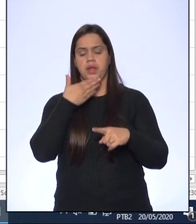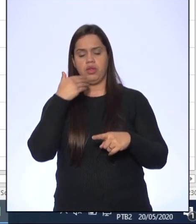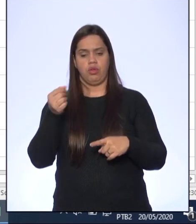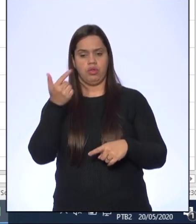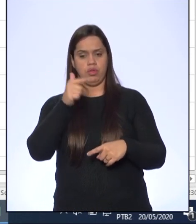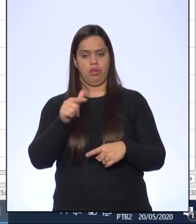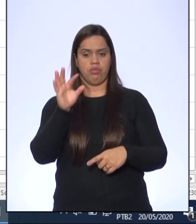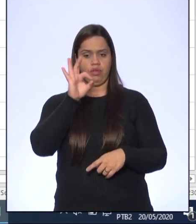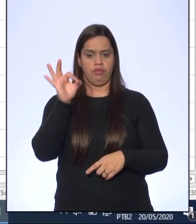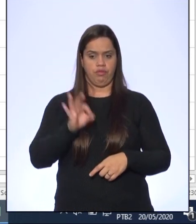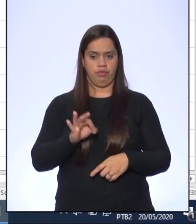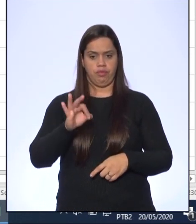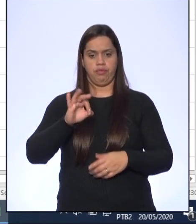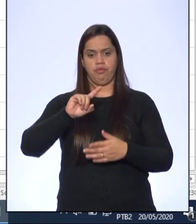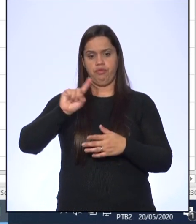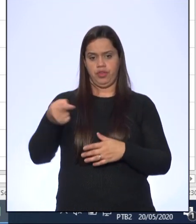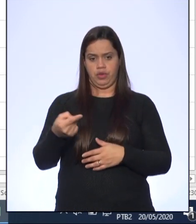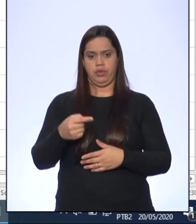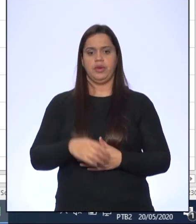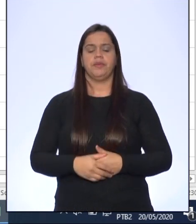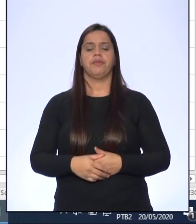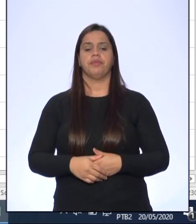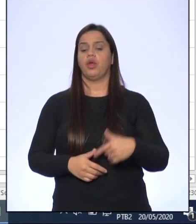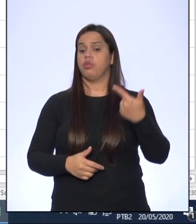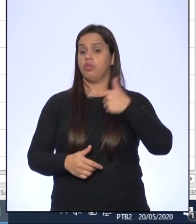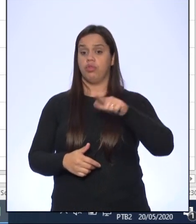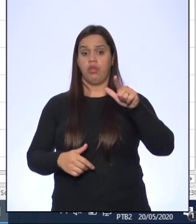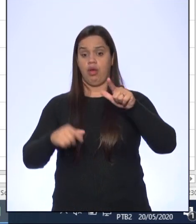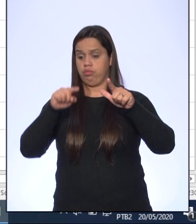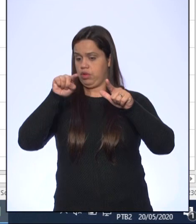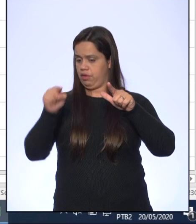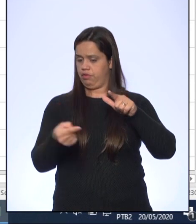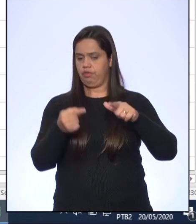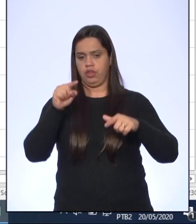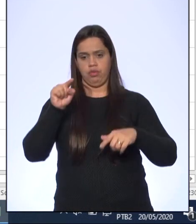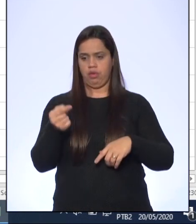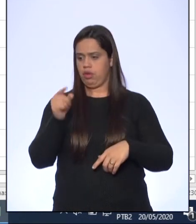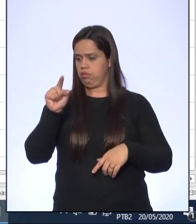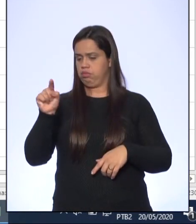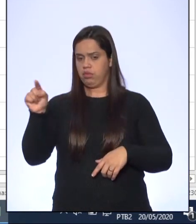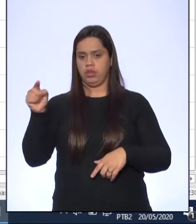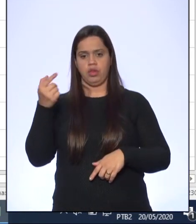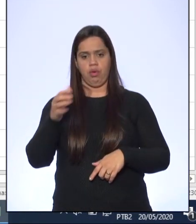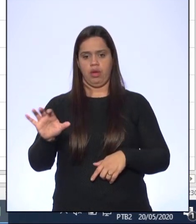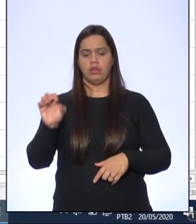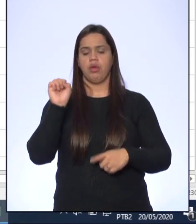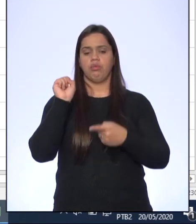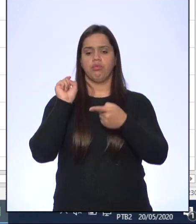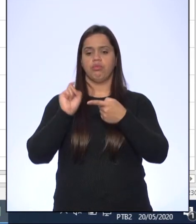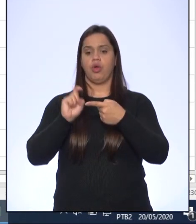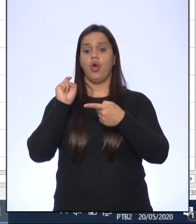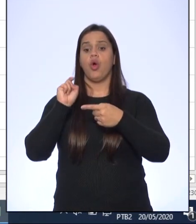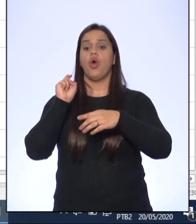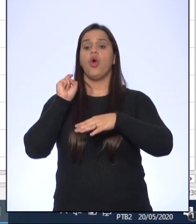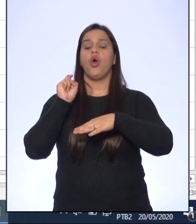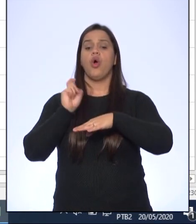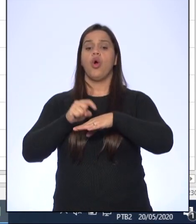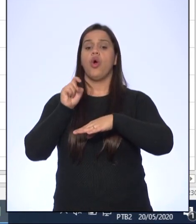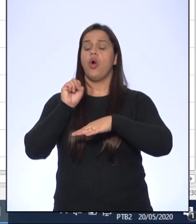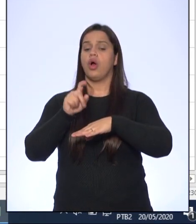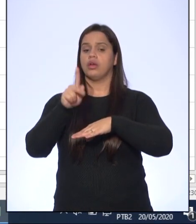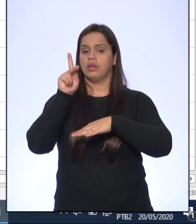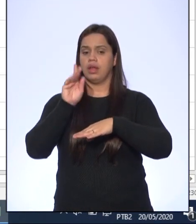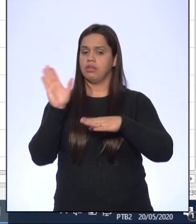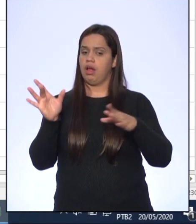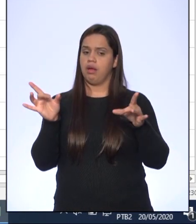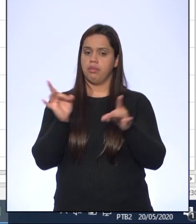vírgula. Então, nenhuma casa decimal, eu quero nenhuma casa depois da vírgula, dou OK. Pronto, já apareceu todos os